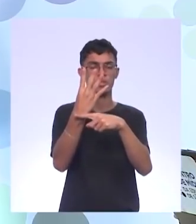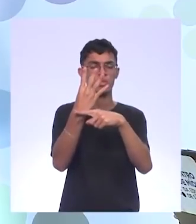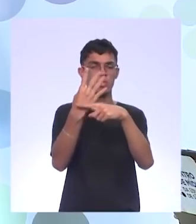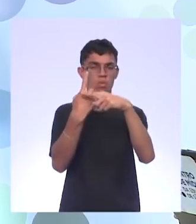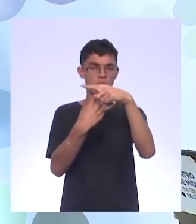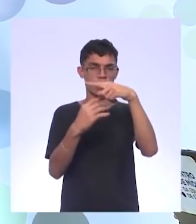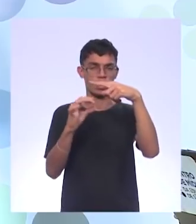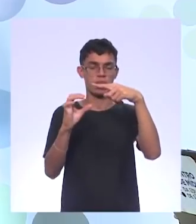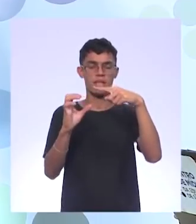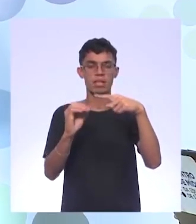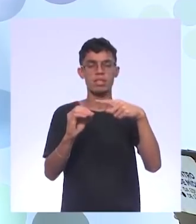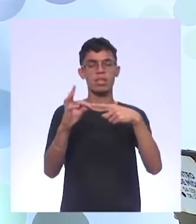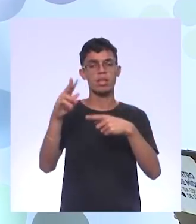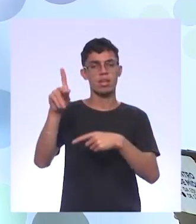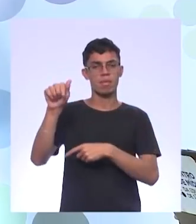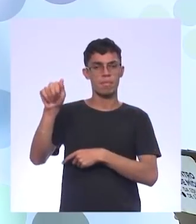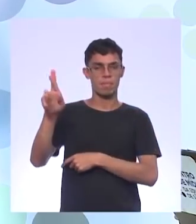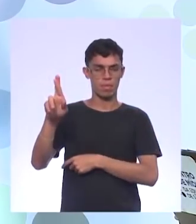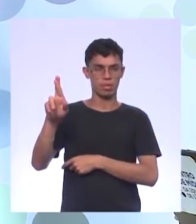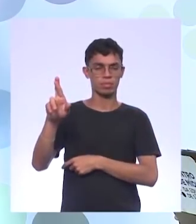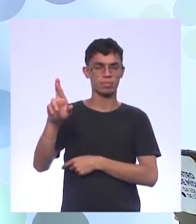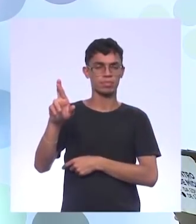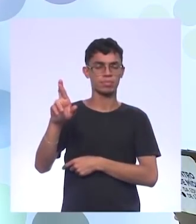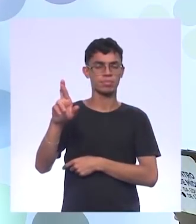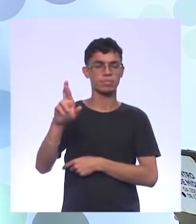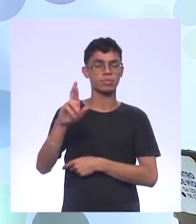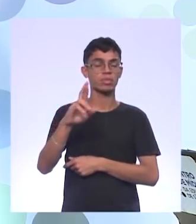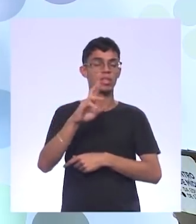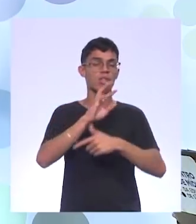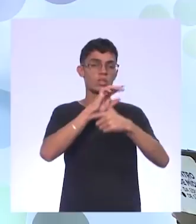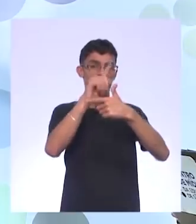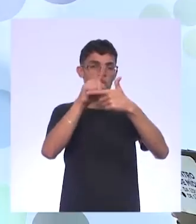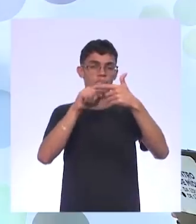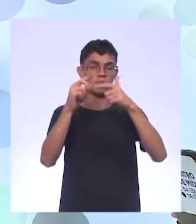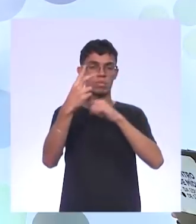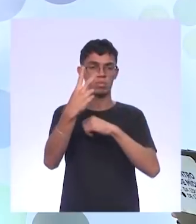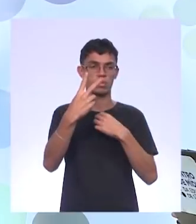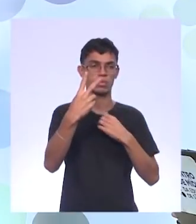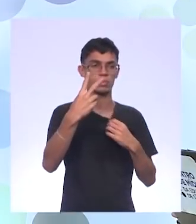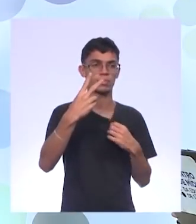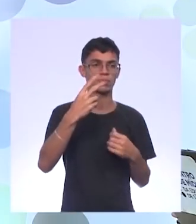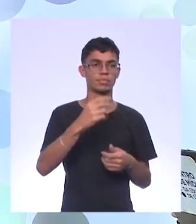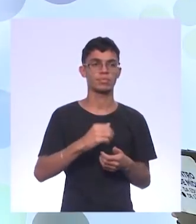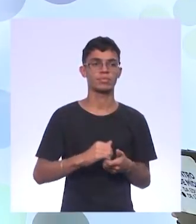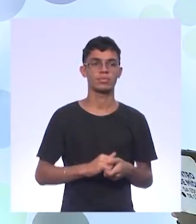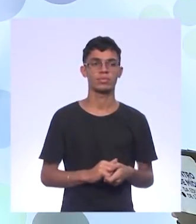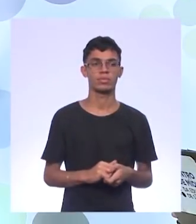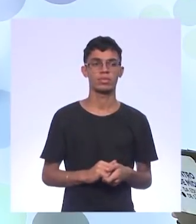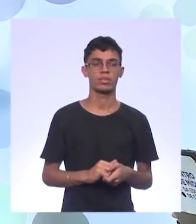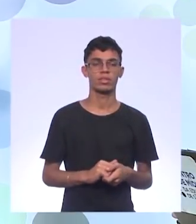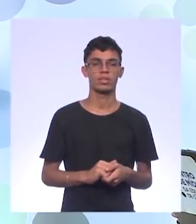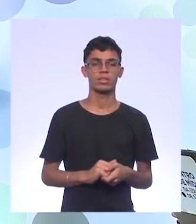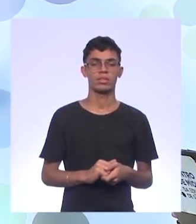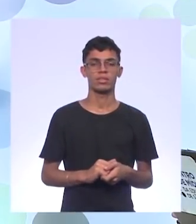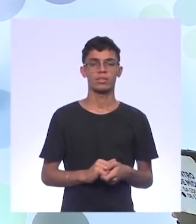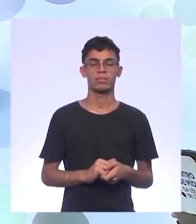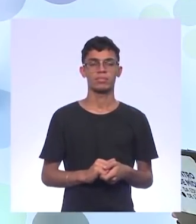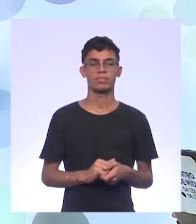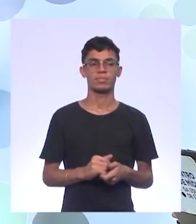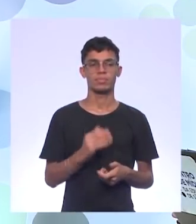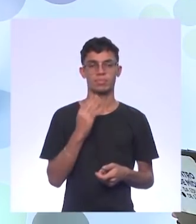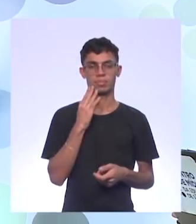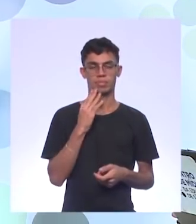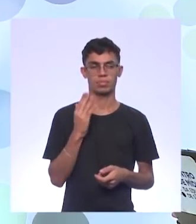números pares e todos os números pares eles são divisíveis por 2 então Ó eu faço essa simplificação né